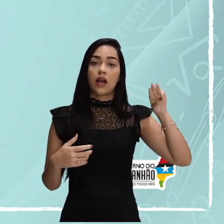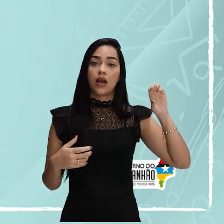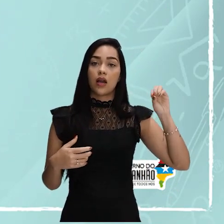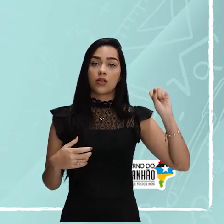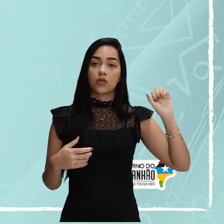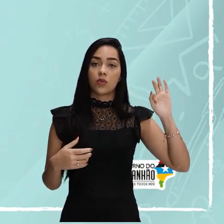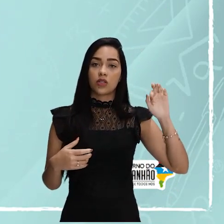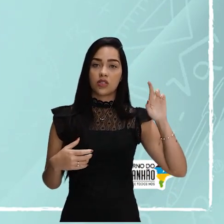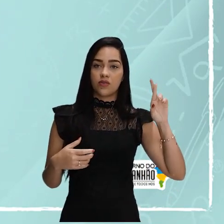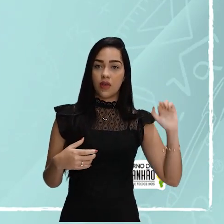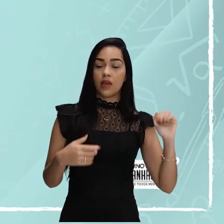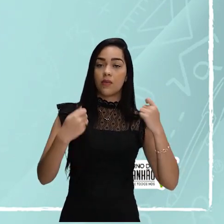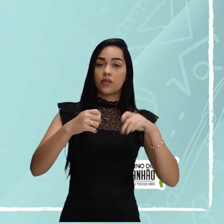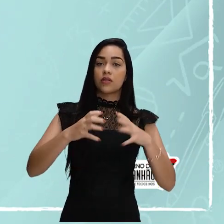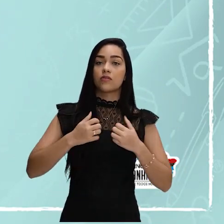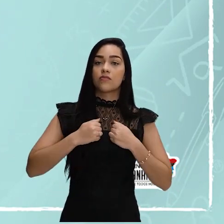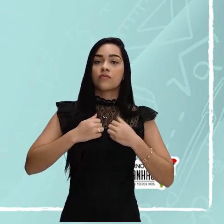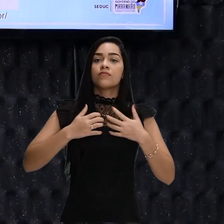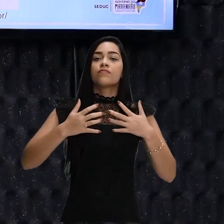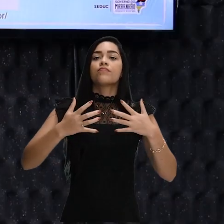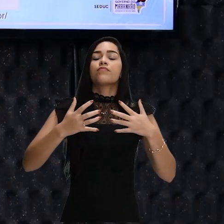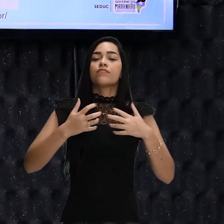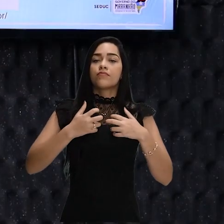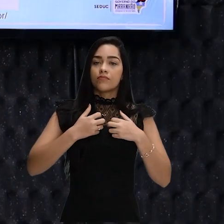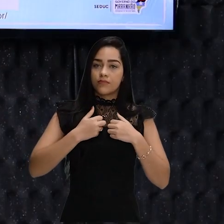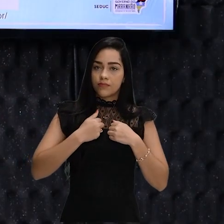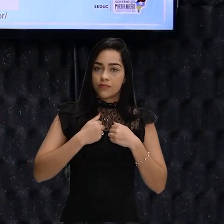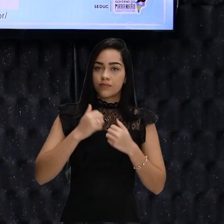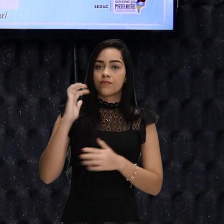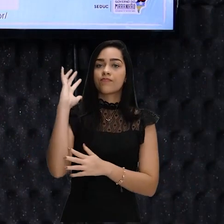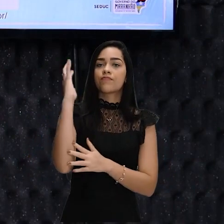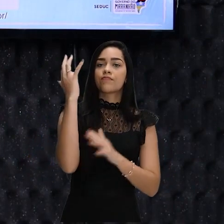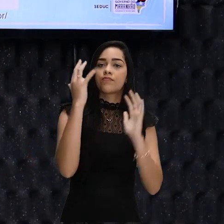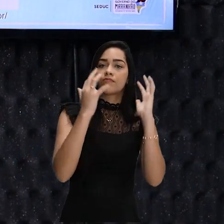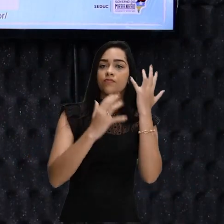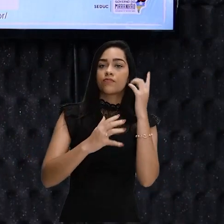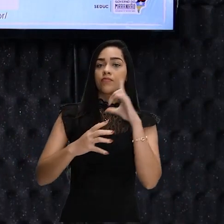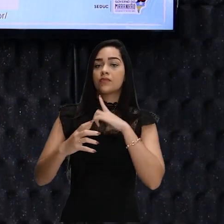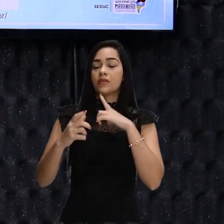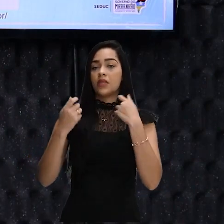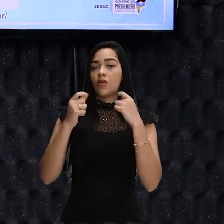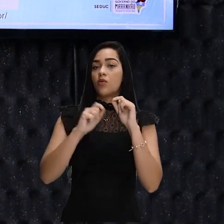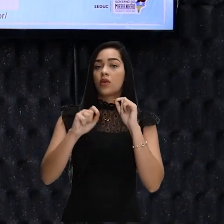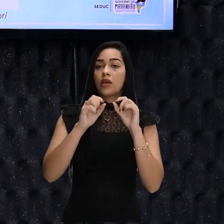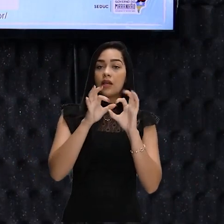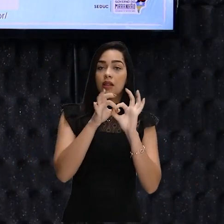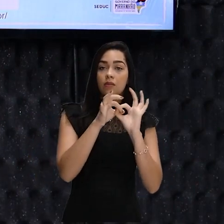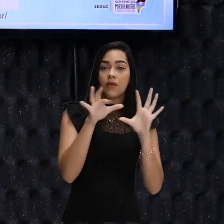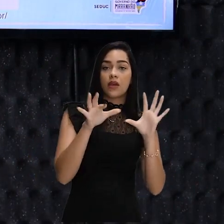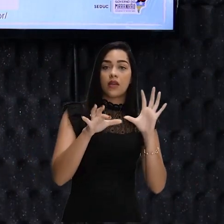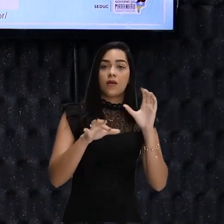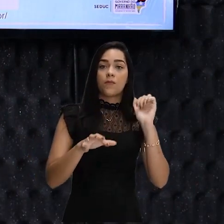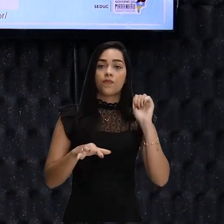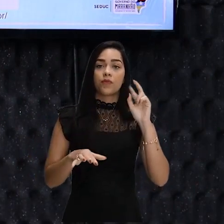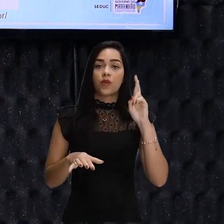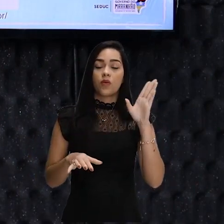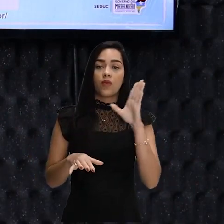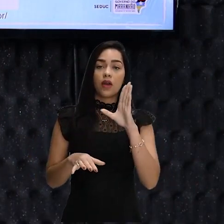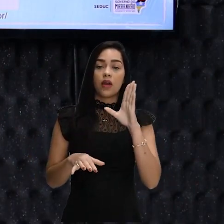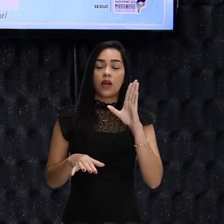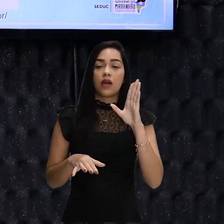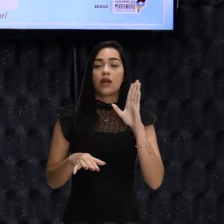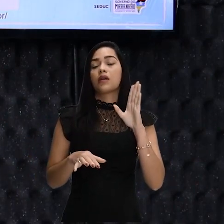para respirar, principalmente as plantas, né? Ela precisa ali do gás carbônico, né? Ela libera o oxigênio, justamente que